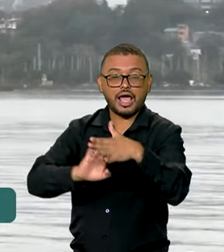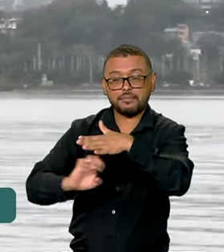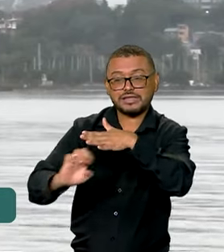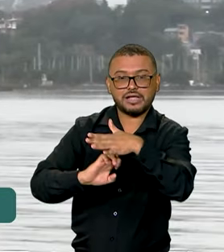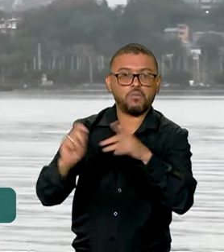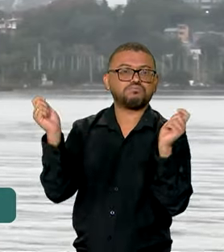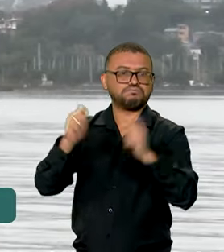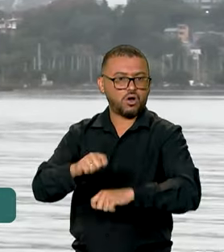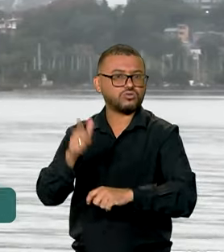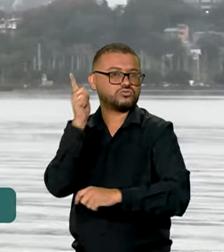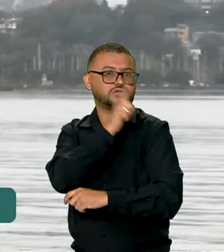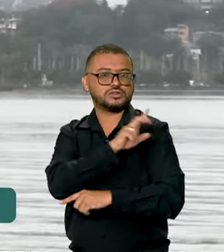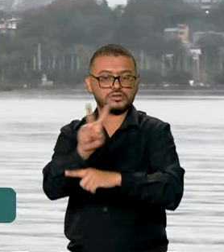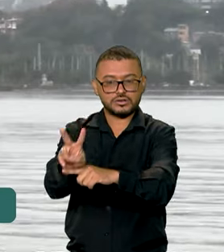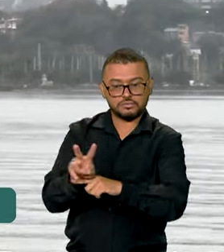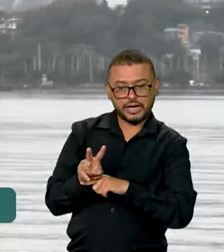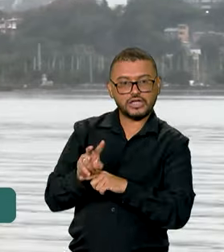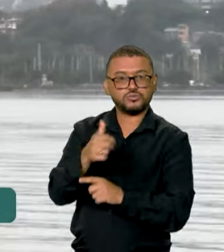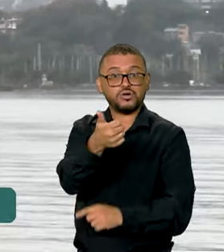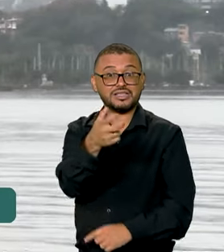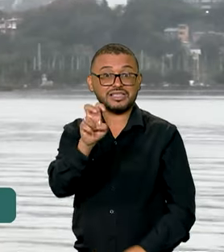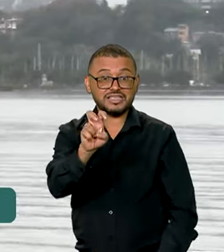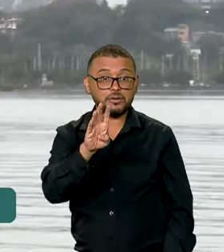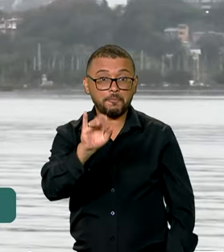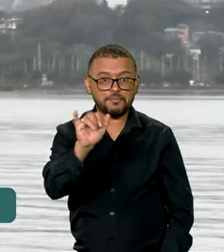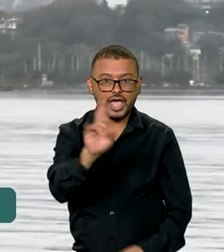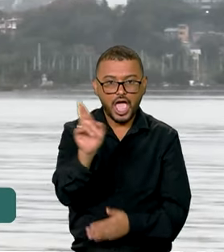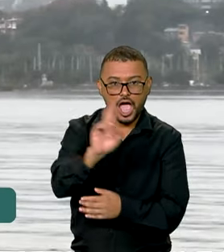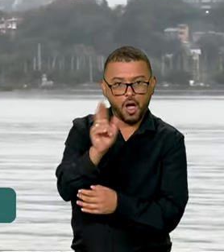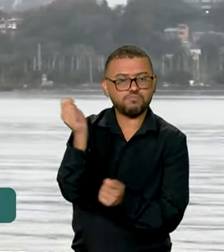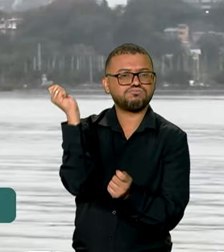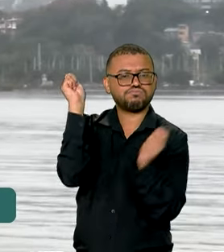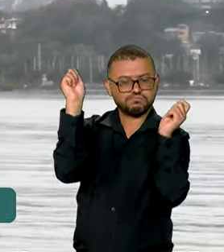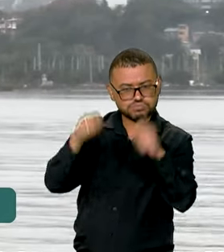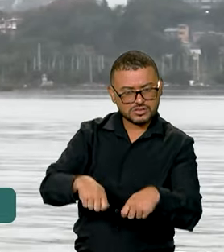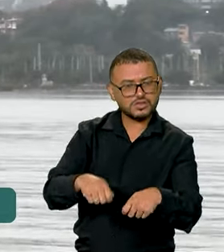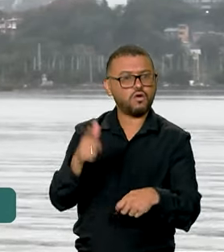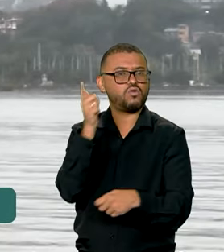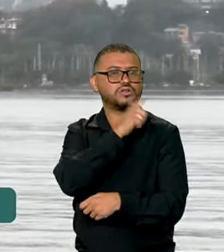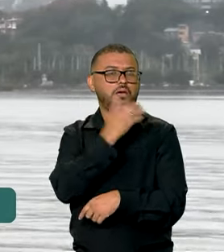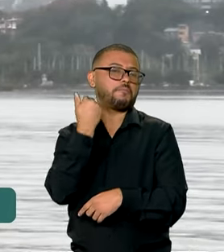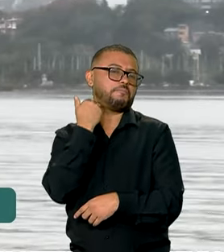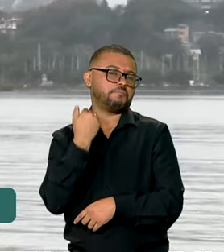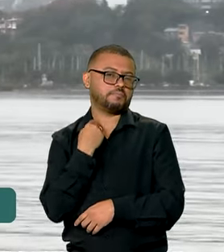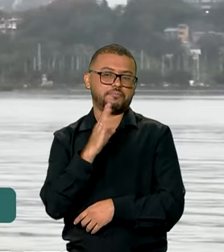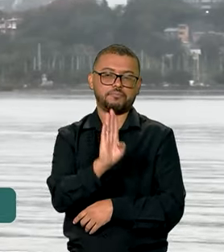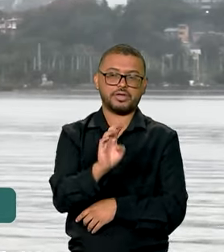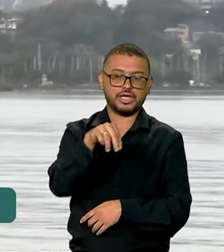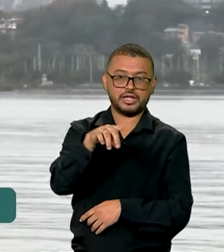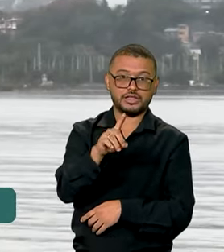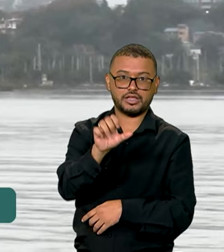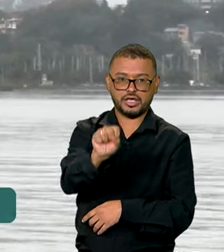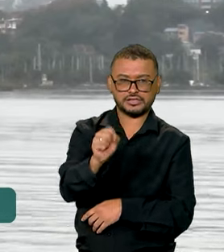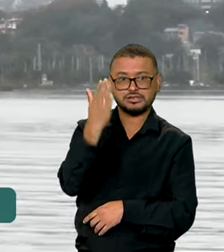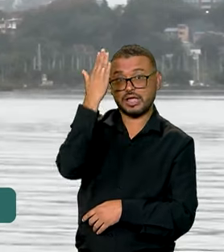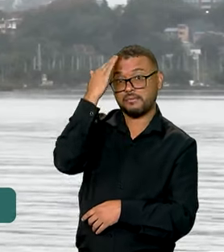já pode acessar 15 bilhões de reais em linhas de crédito especiais do BNDES.